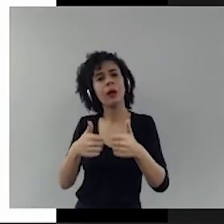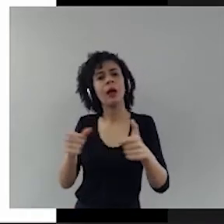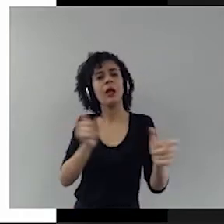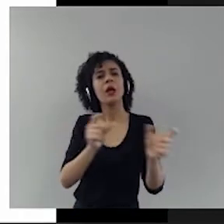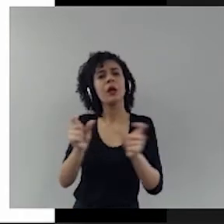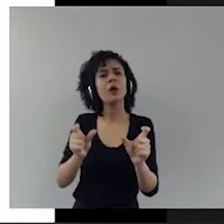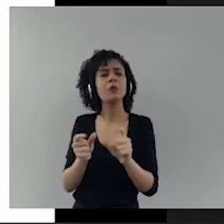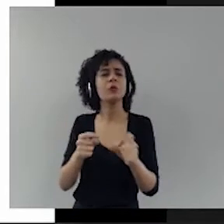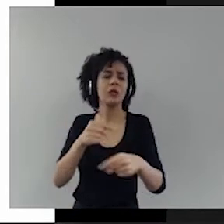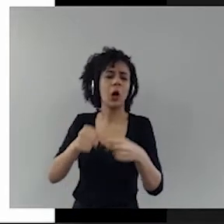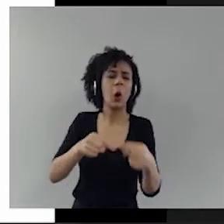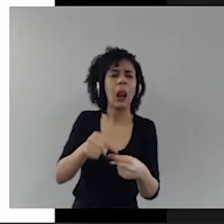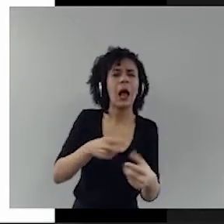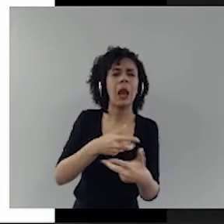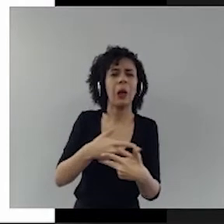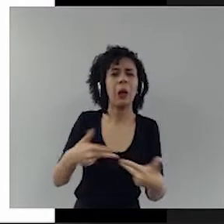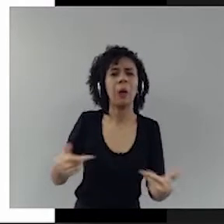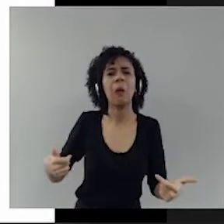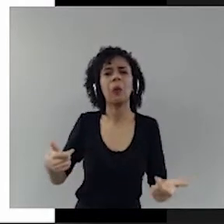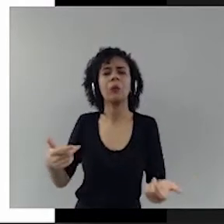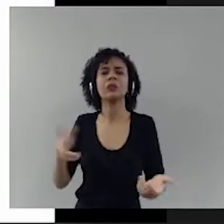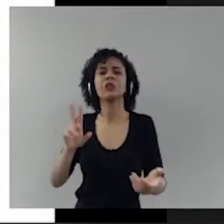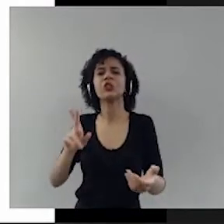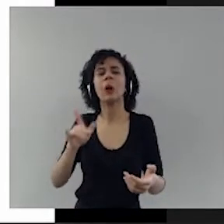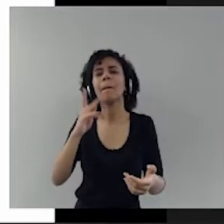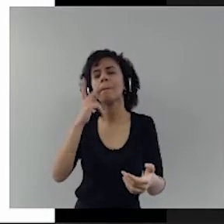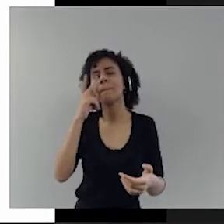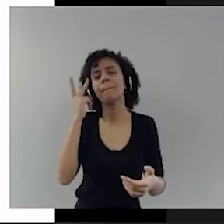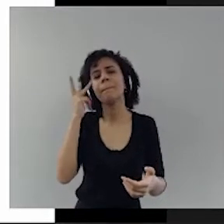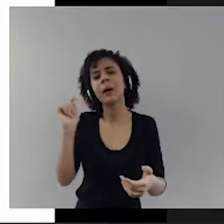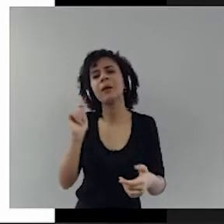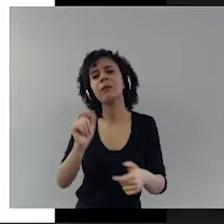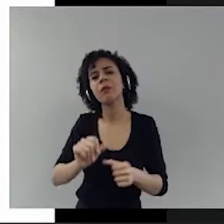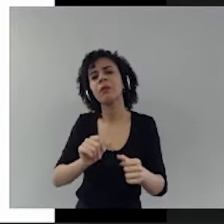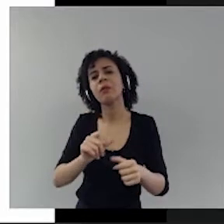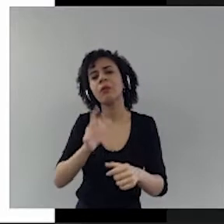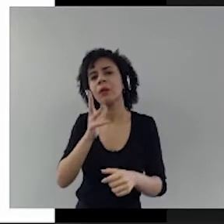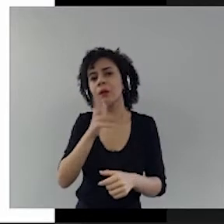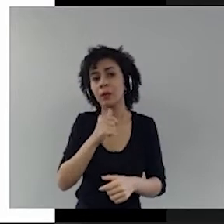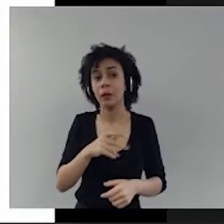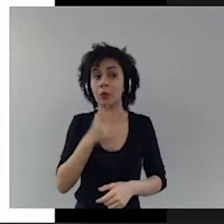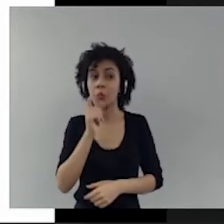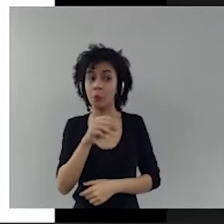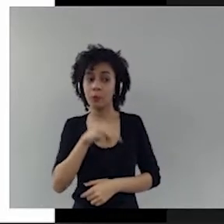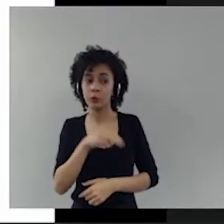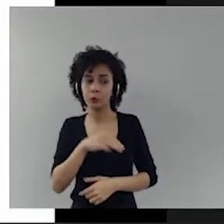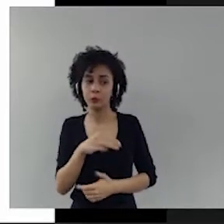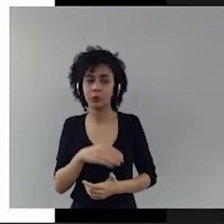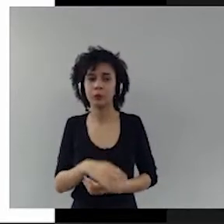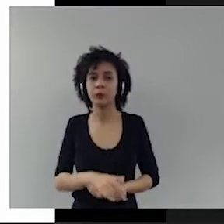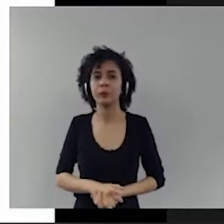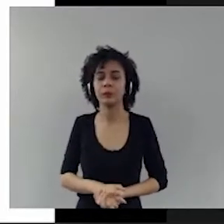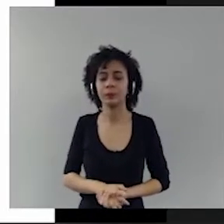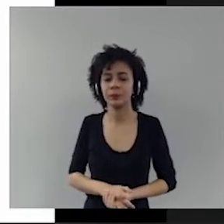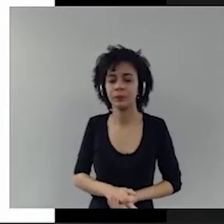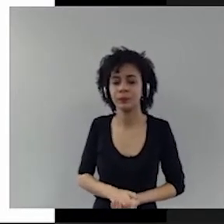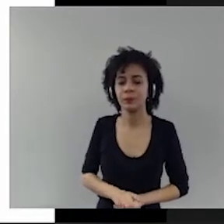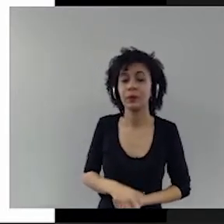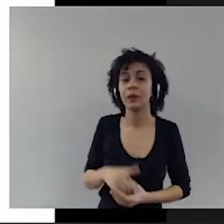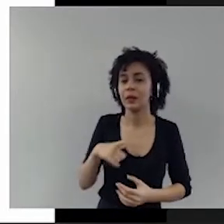reduzindo essas medidas meramente burocrática arrumação um minuto já em